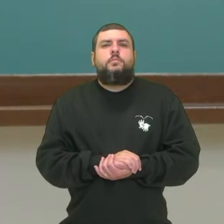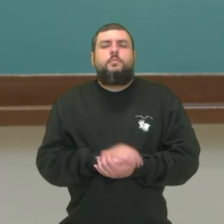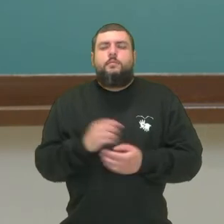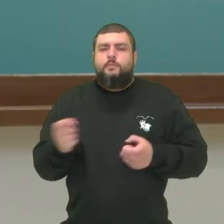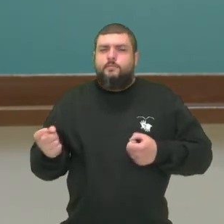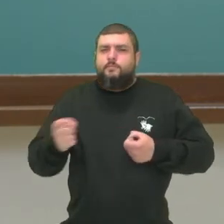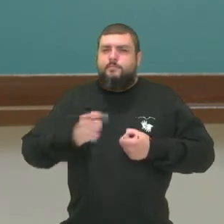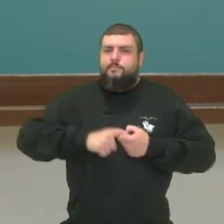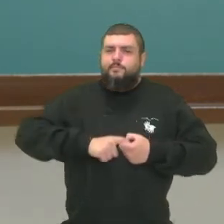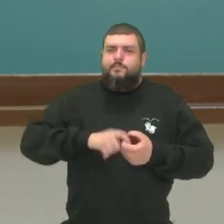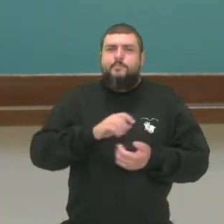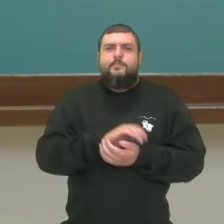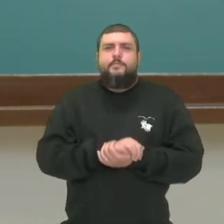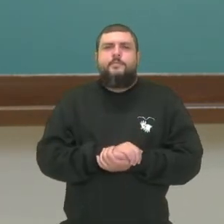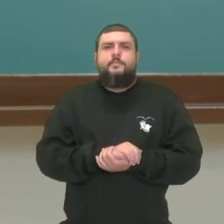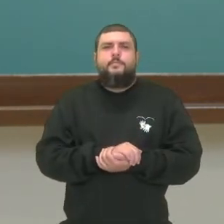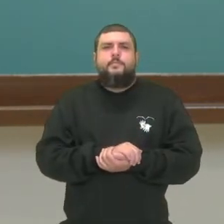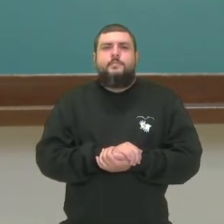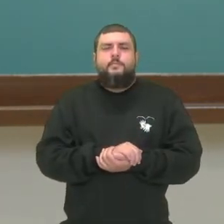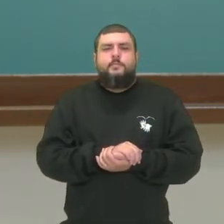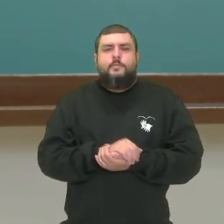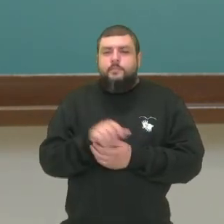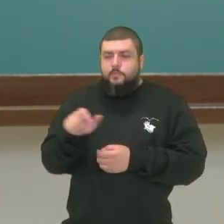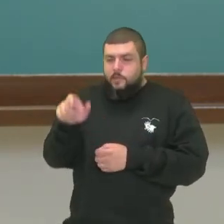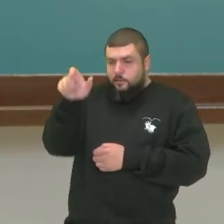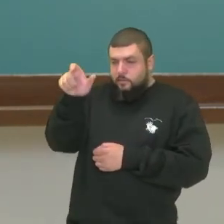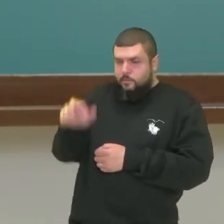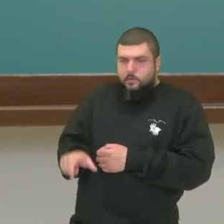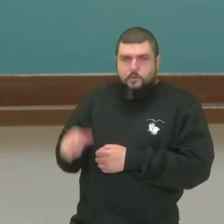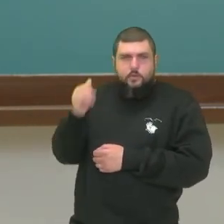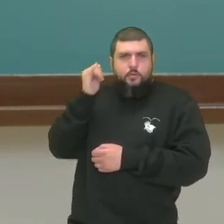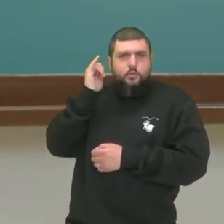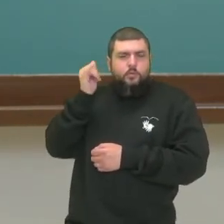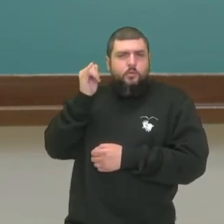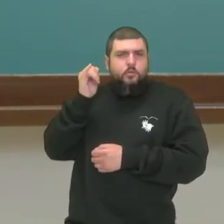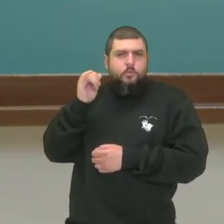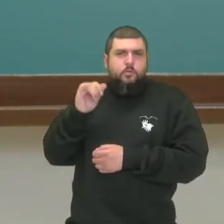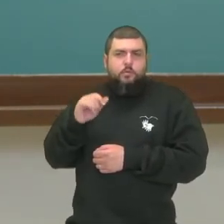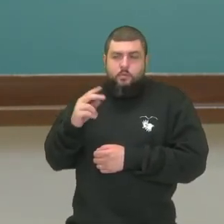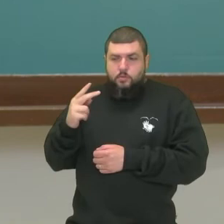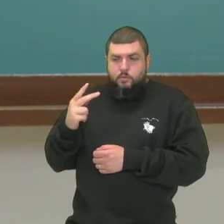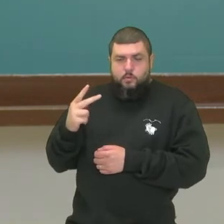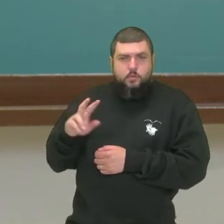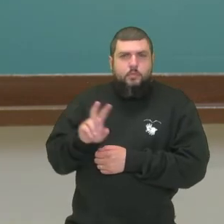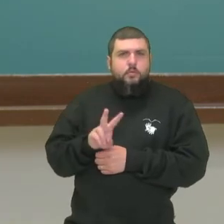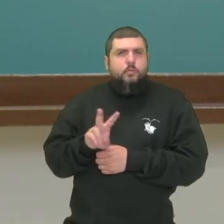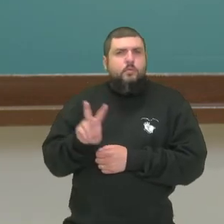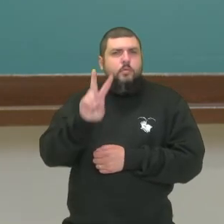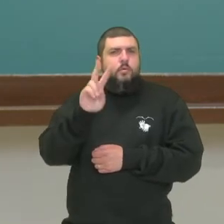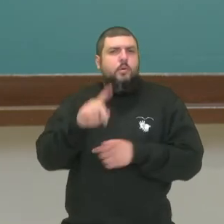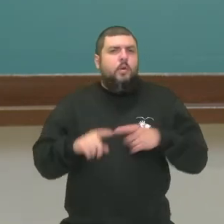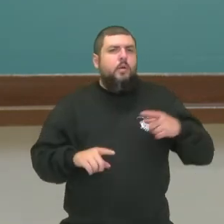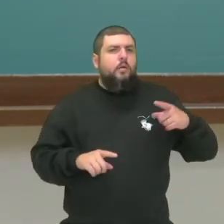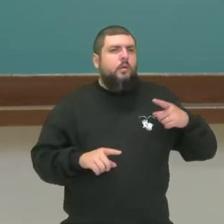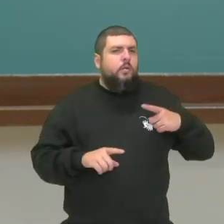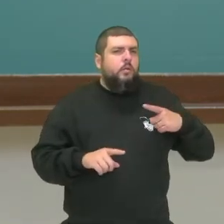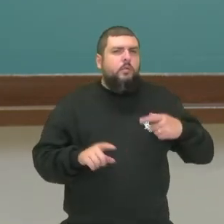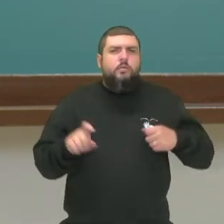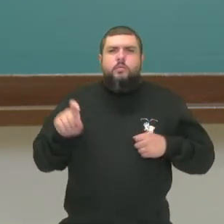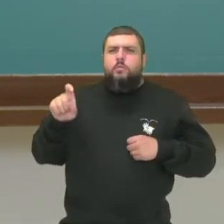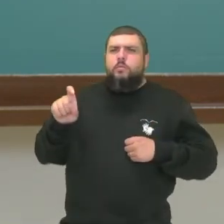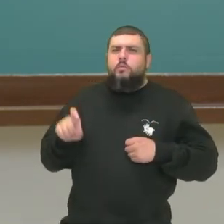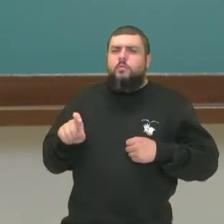Voltei. A personagem do conto valoriza o ter ou o ser? O que você achou? E no poema aqui,